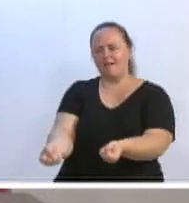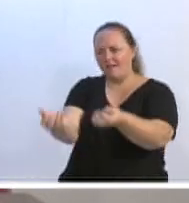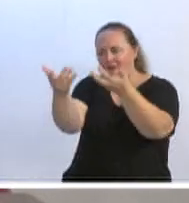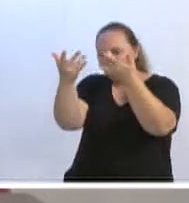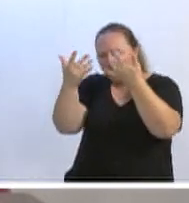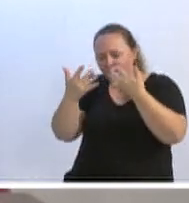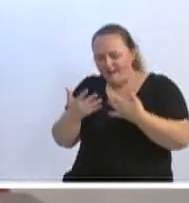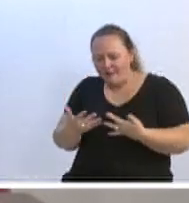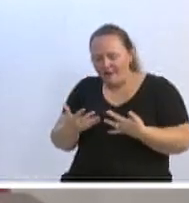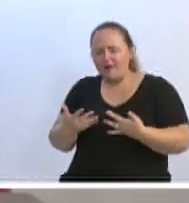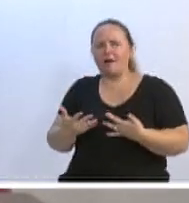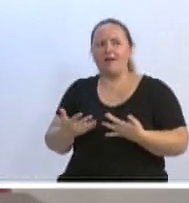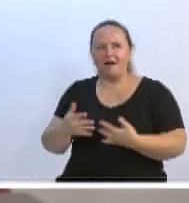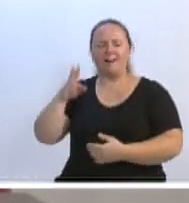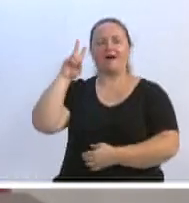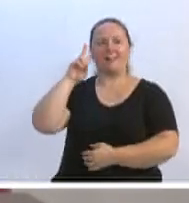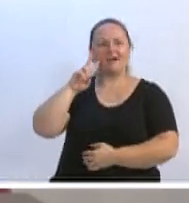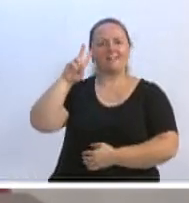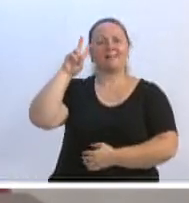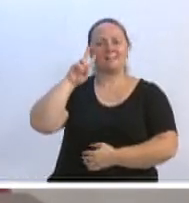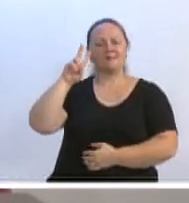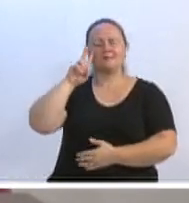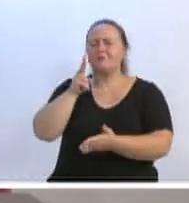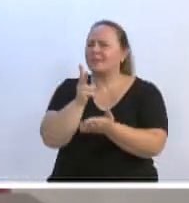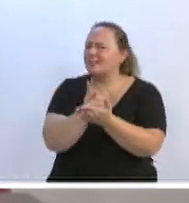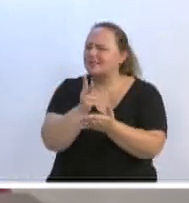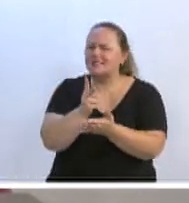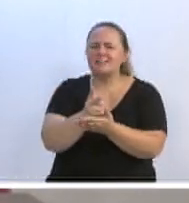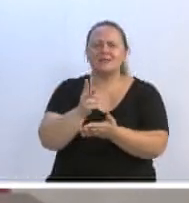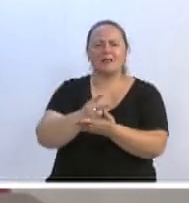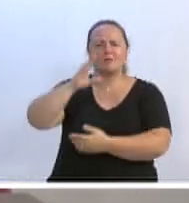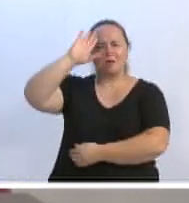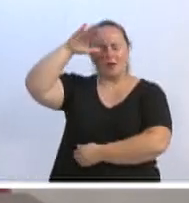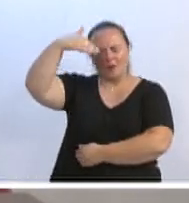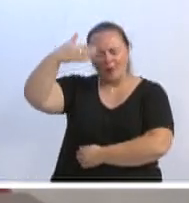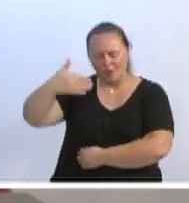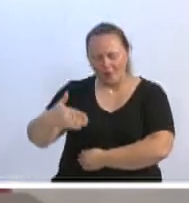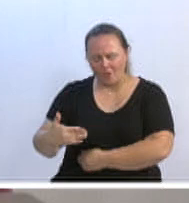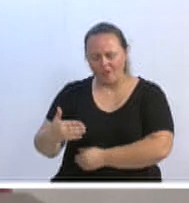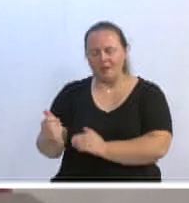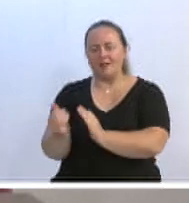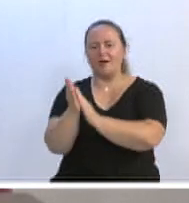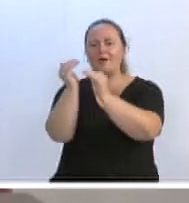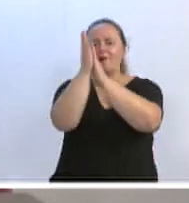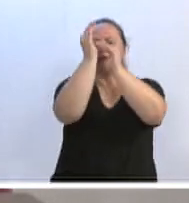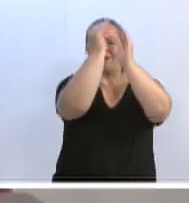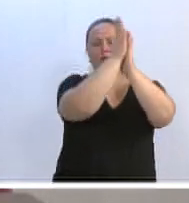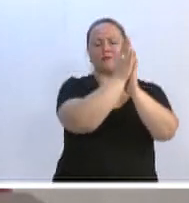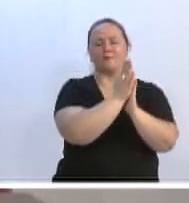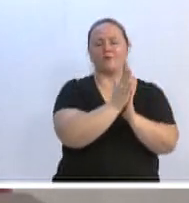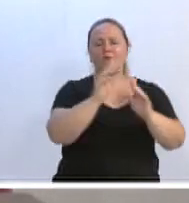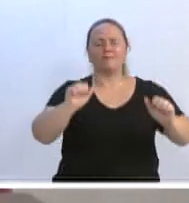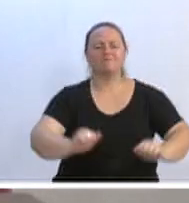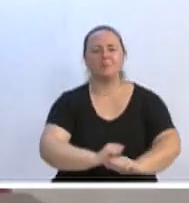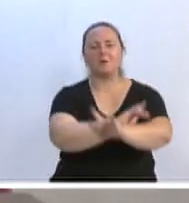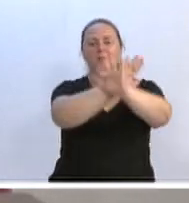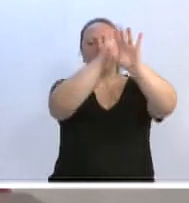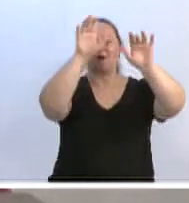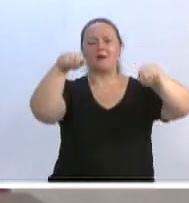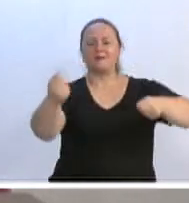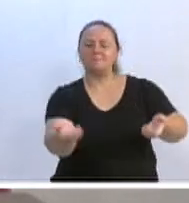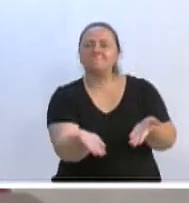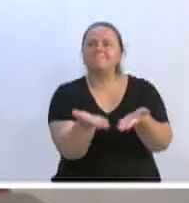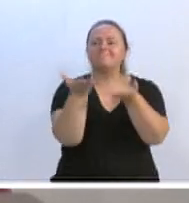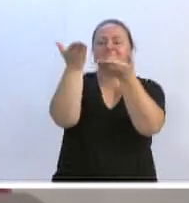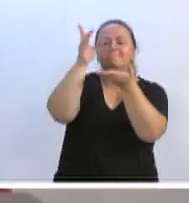sempre a que toda honra, todo louvor e toda glória é dada